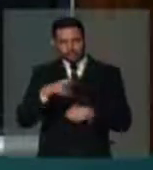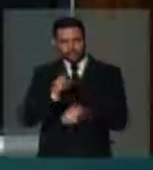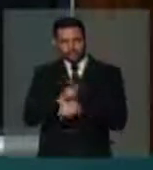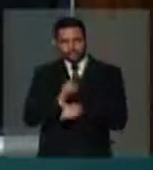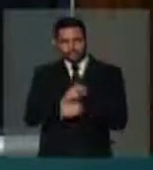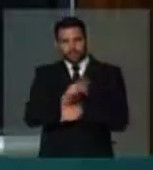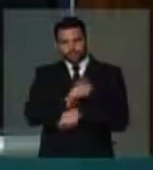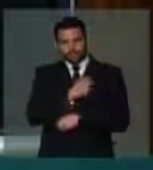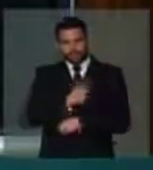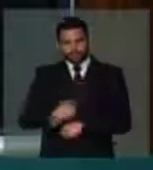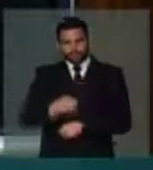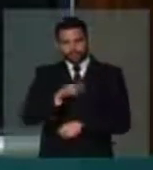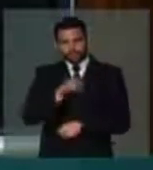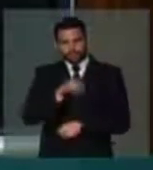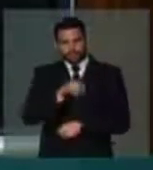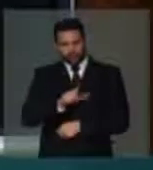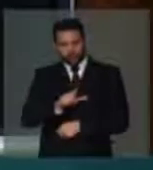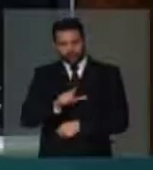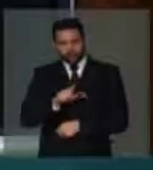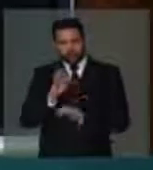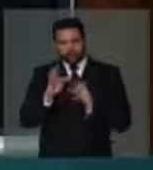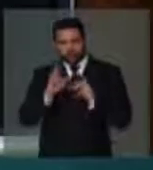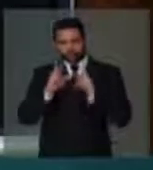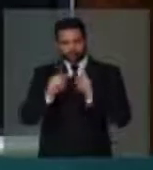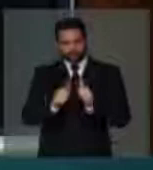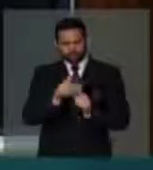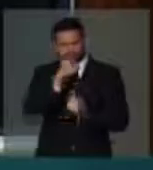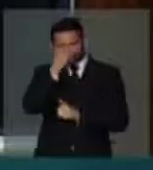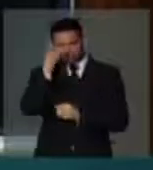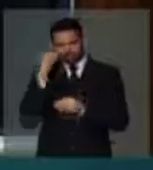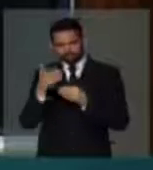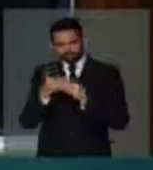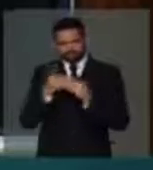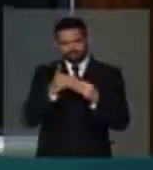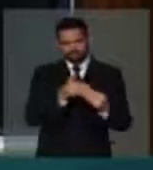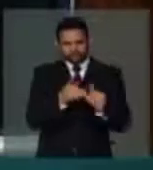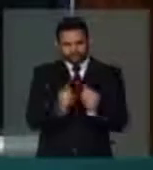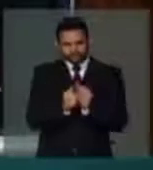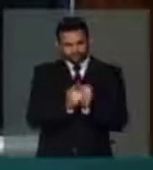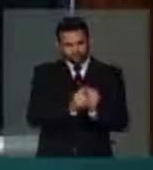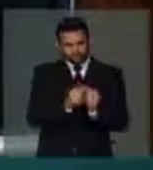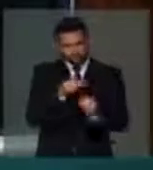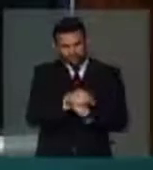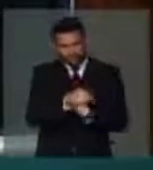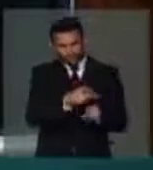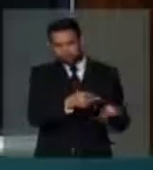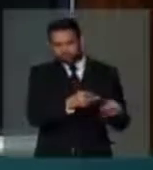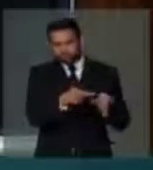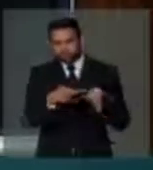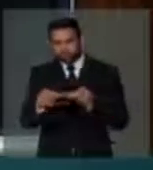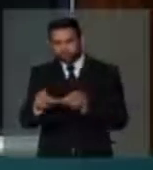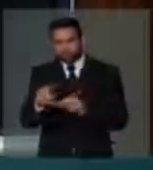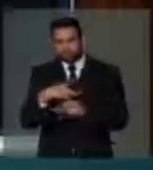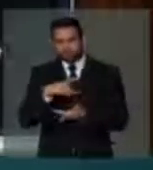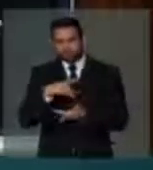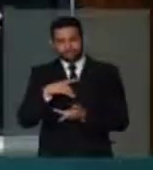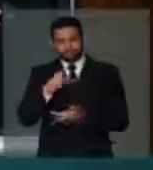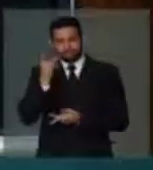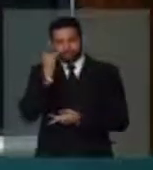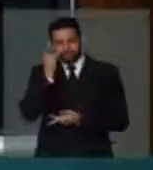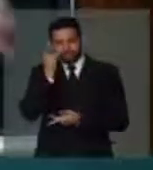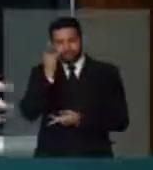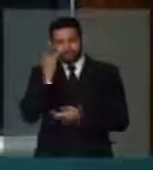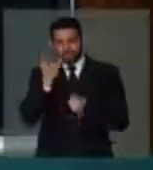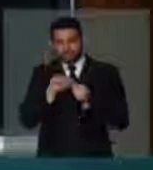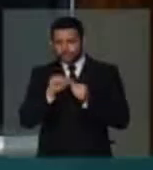Defensoria Pública Federal, à FUNAI, e a todos aqueles que estiveram junto conosco nesta jornada. Uma jornada que